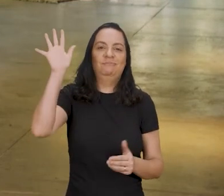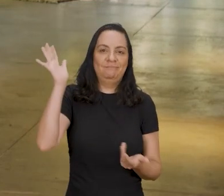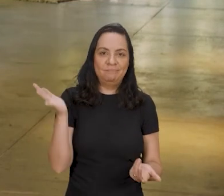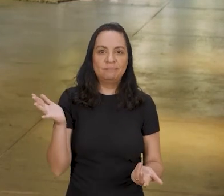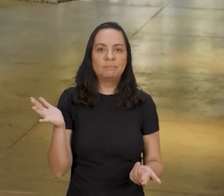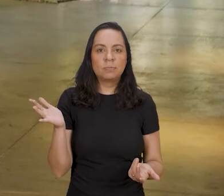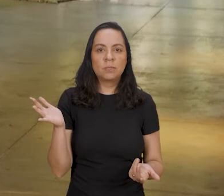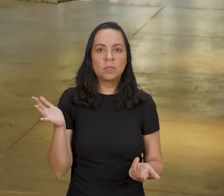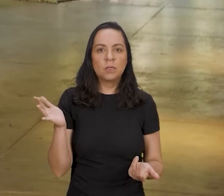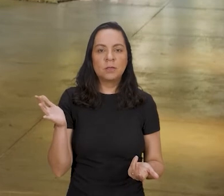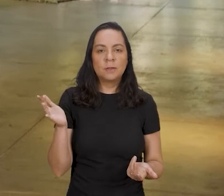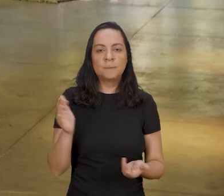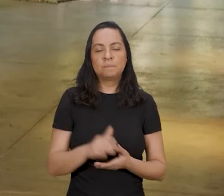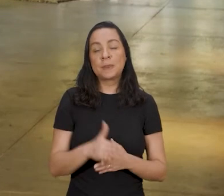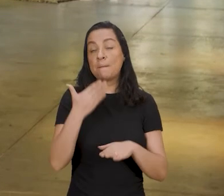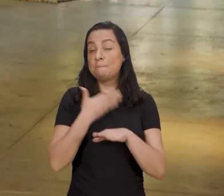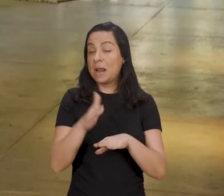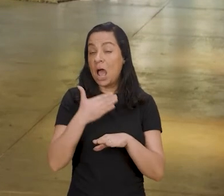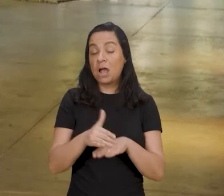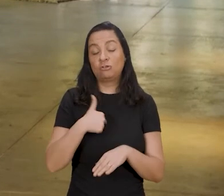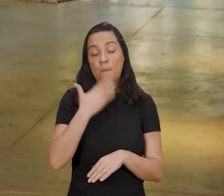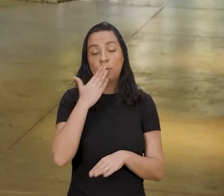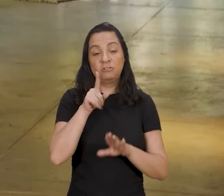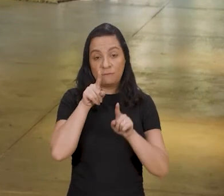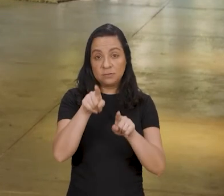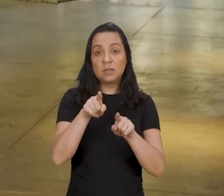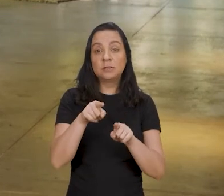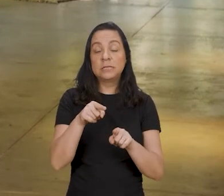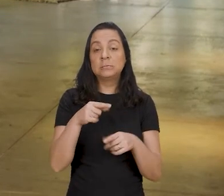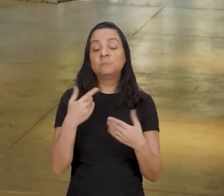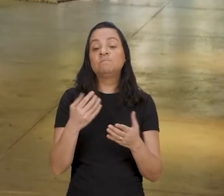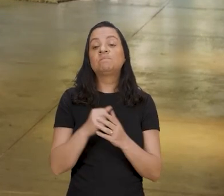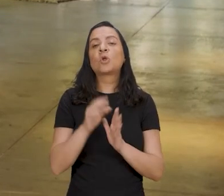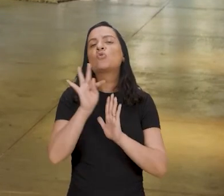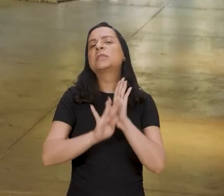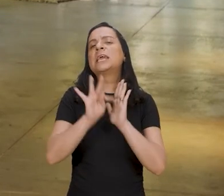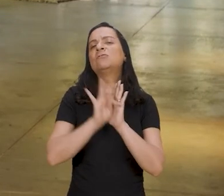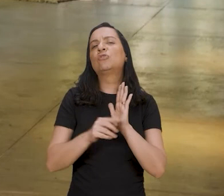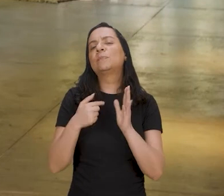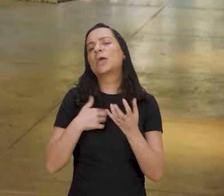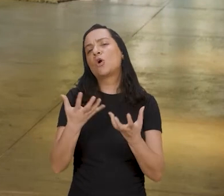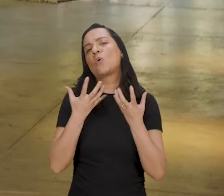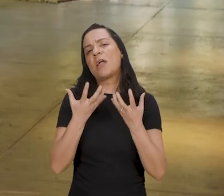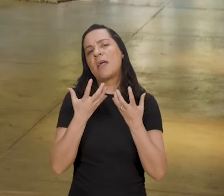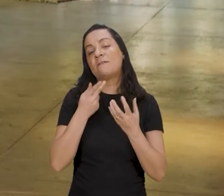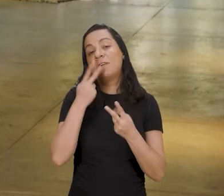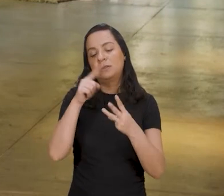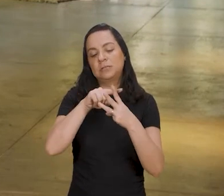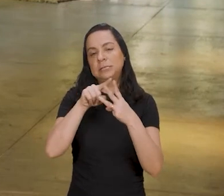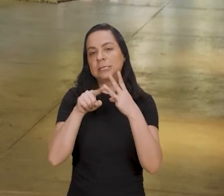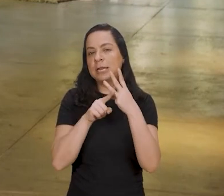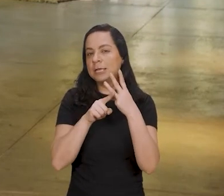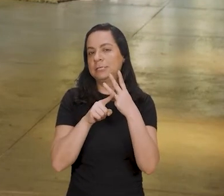viver. E de maneira bem prática, como eu prometi a vocês, à luz desse texto de Isaías, eu quero compartilhar